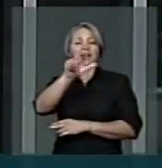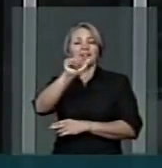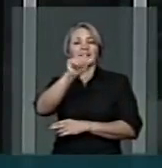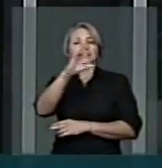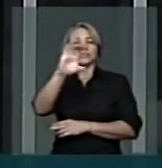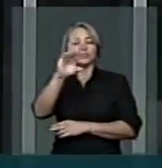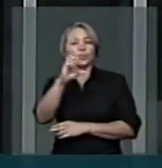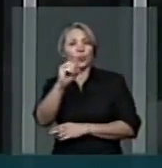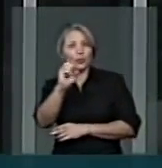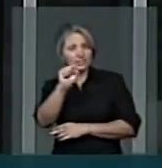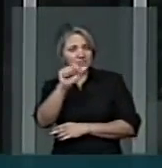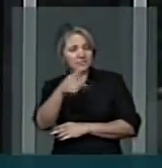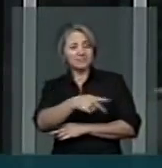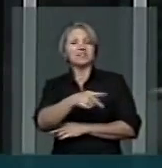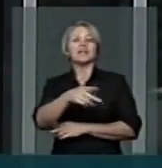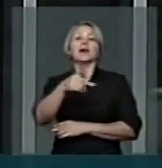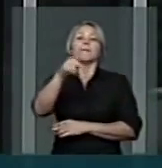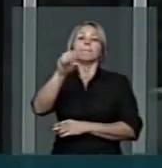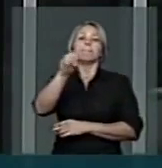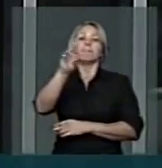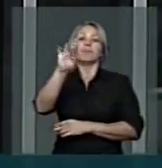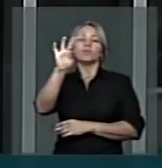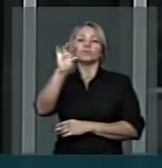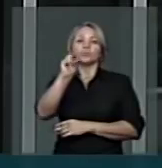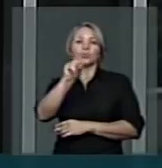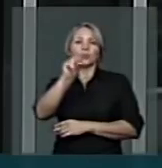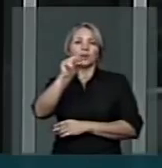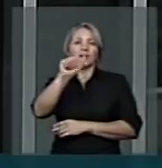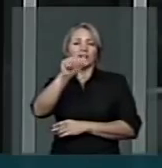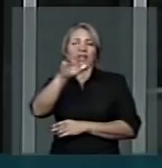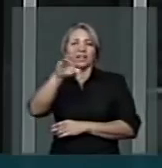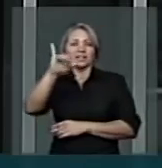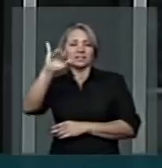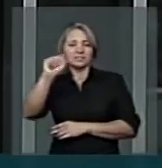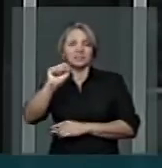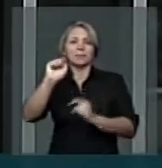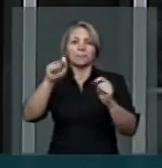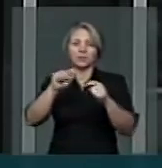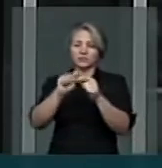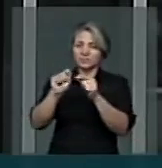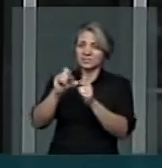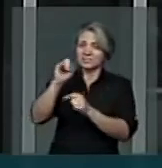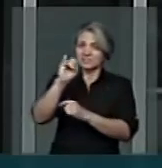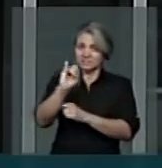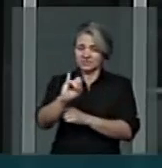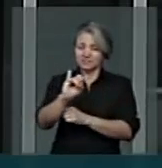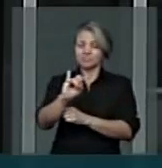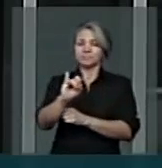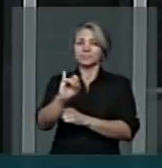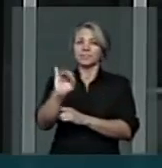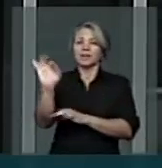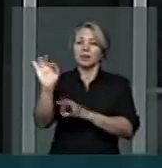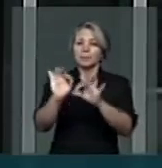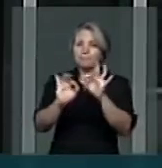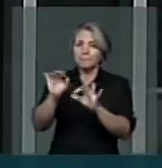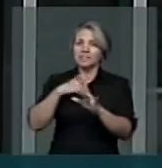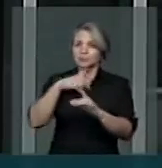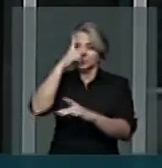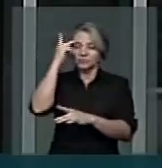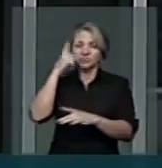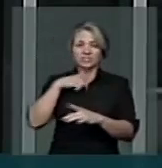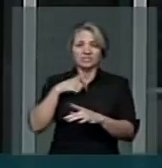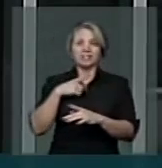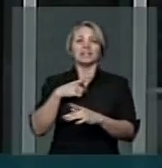serão feitas mediante autorizações cuja predominância seria inclusive pelos detentores de imóveis